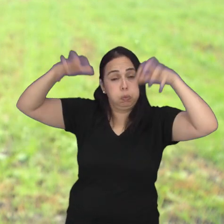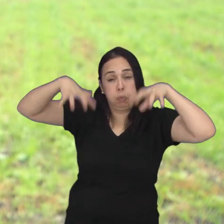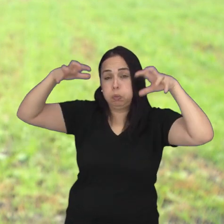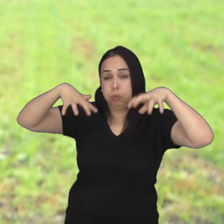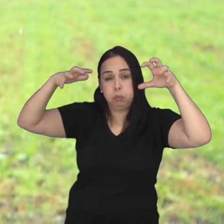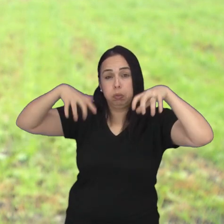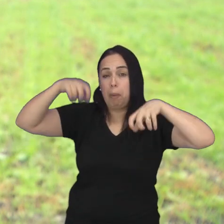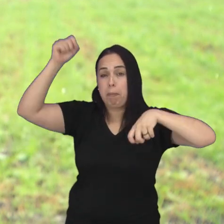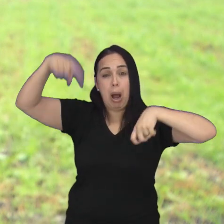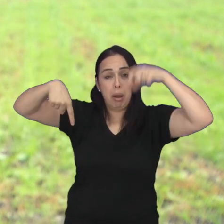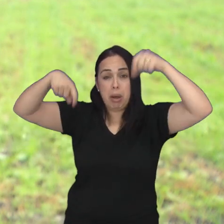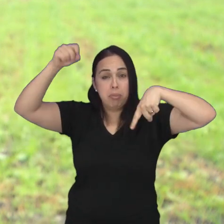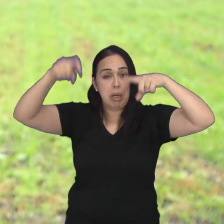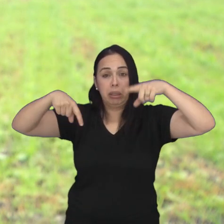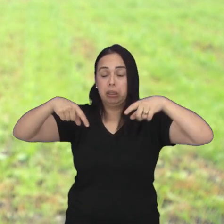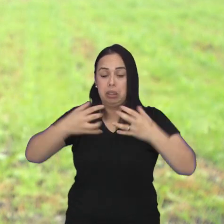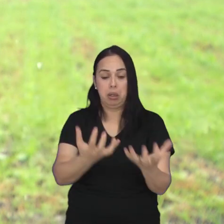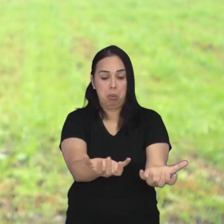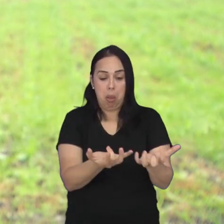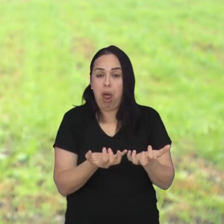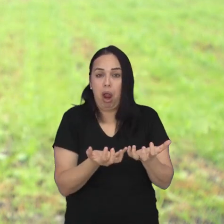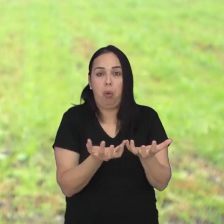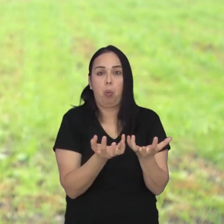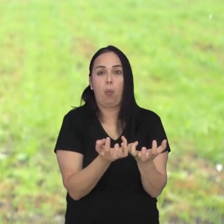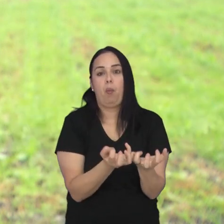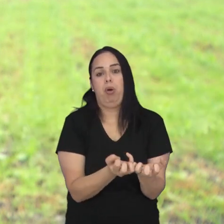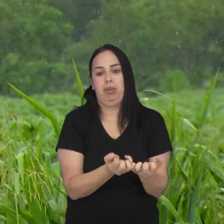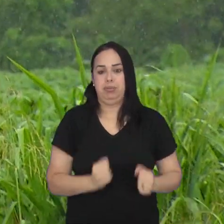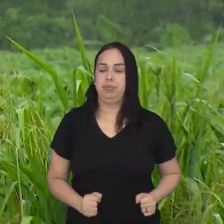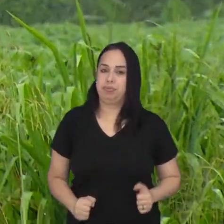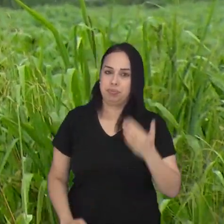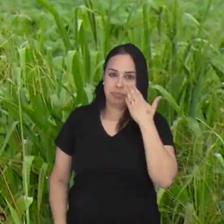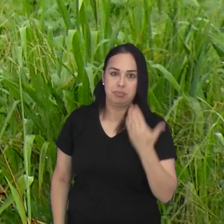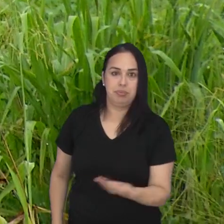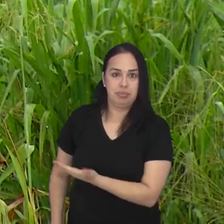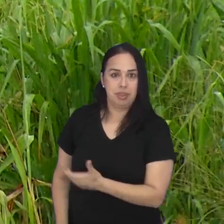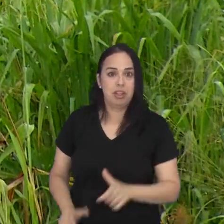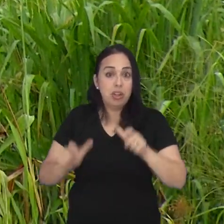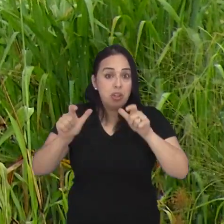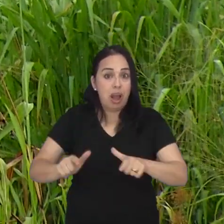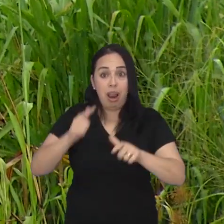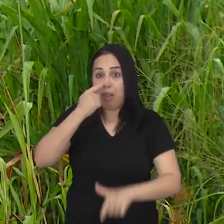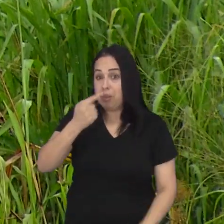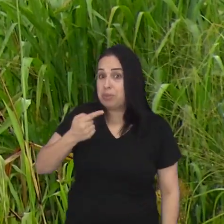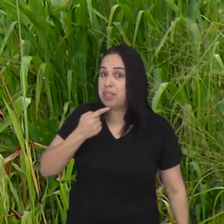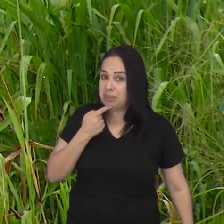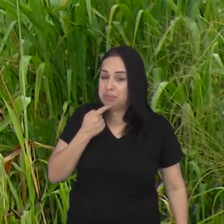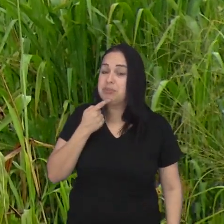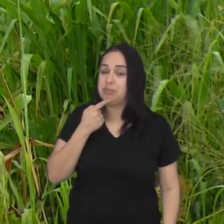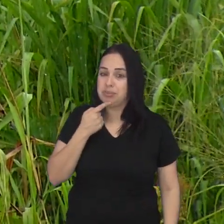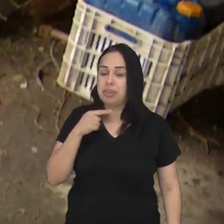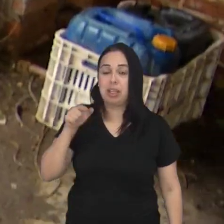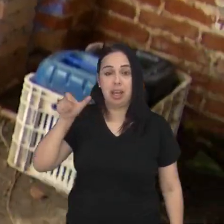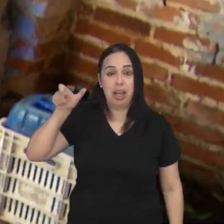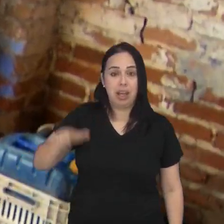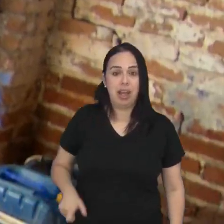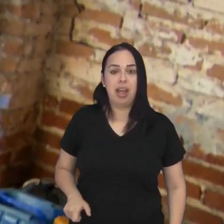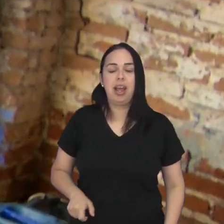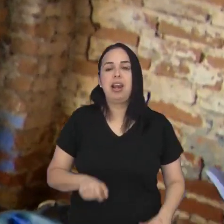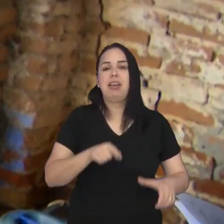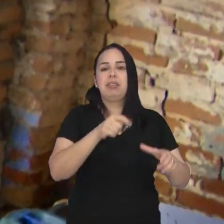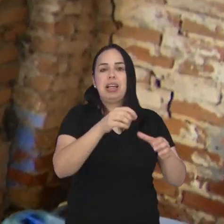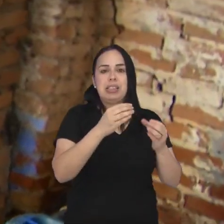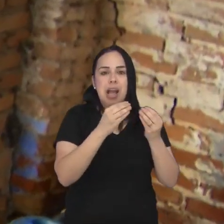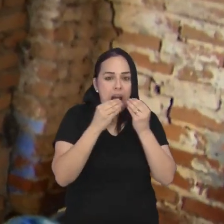Granizo, muito granizo, e acabou devastando toda a nossa produção. A propriedade fica em Eugênio de Melo. Aqui